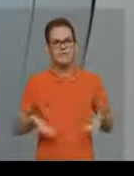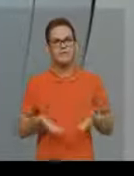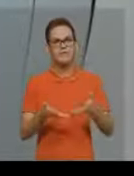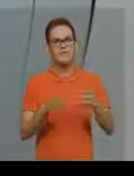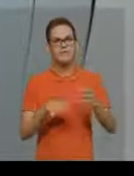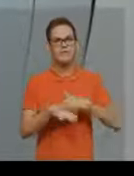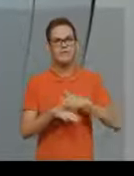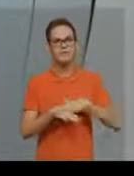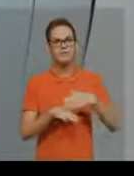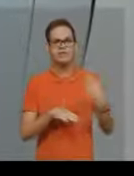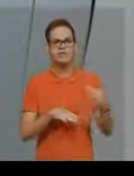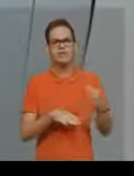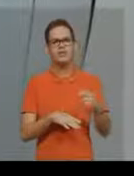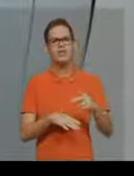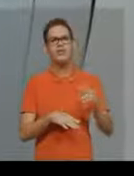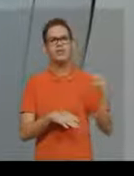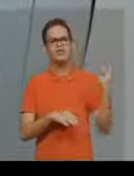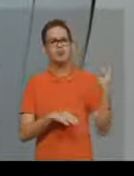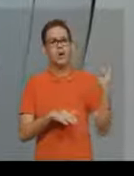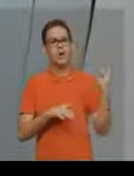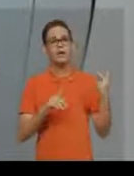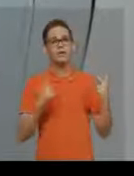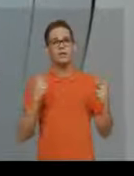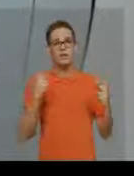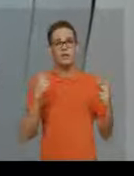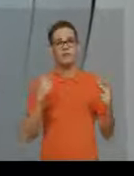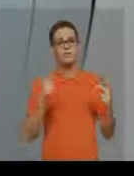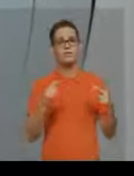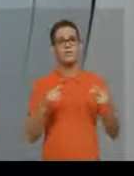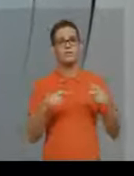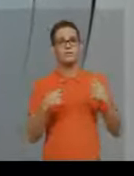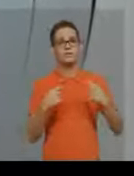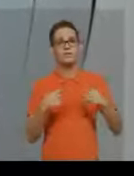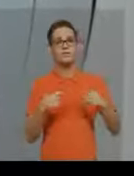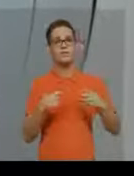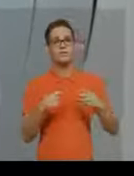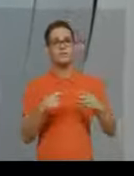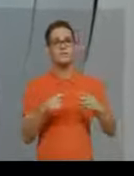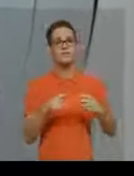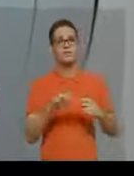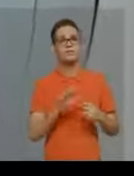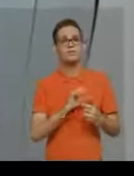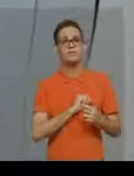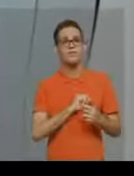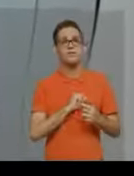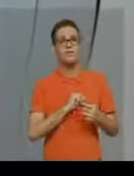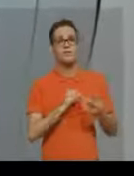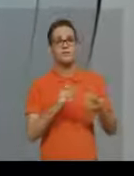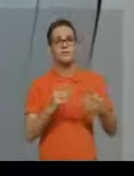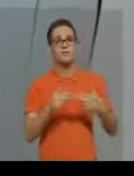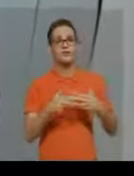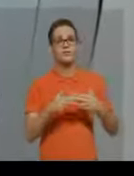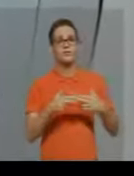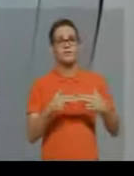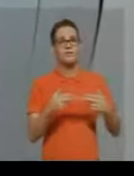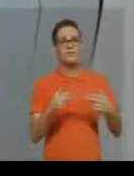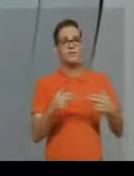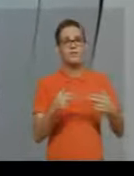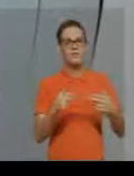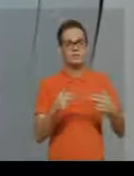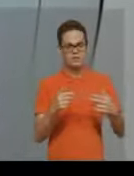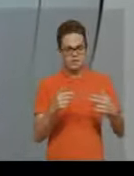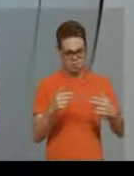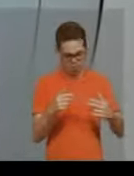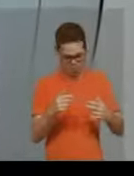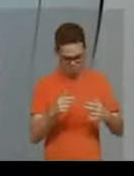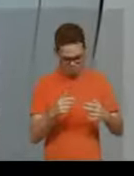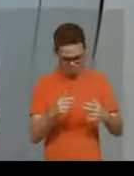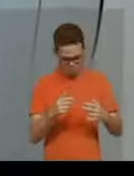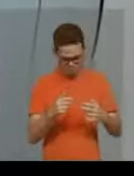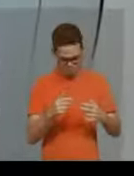história, na geografia, você fazer o aluno gostar. Então o Halloween é uma grande ocasião que a gente tinha